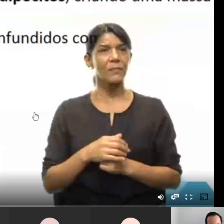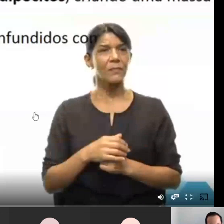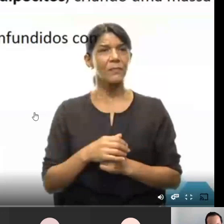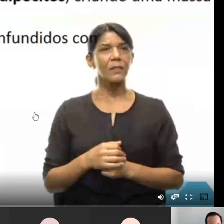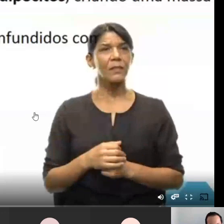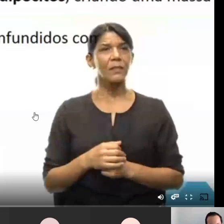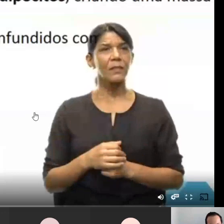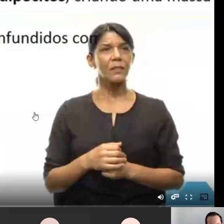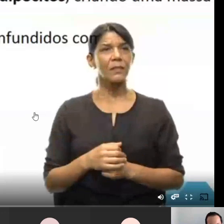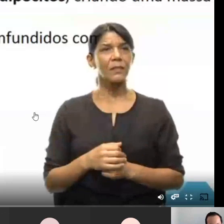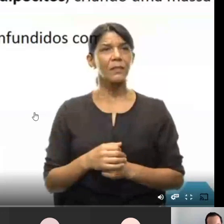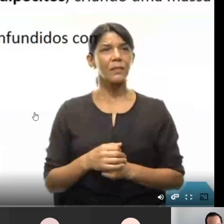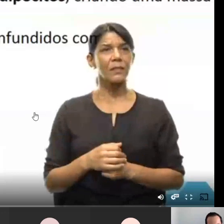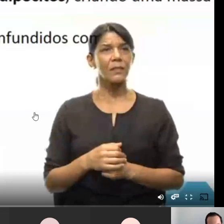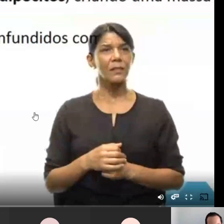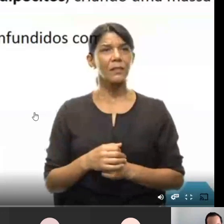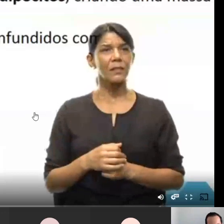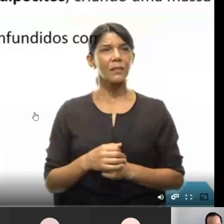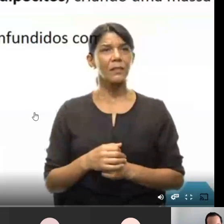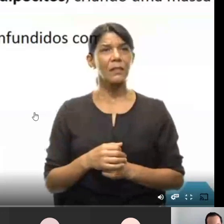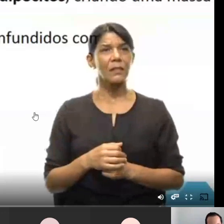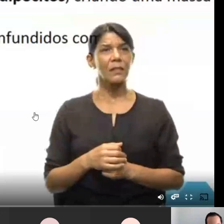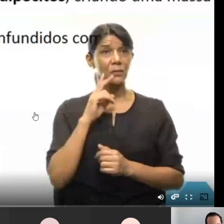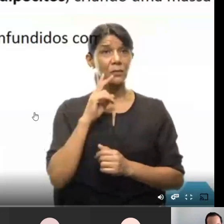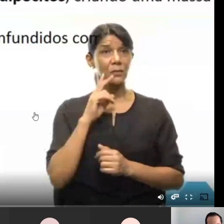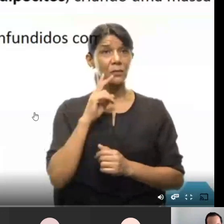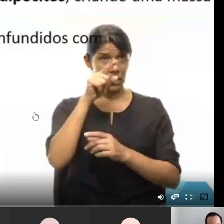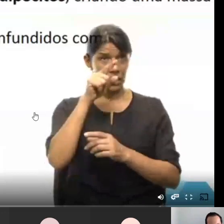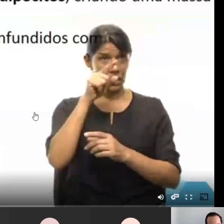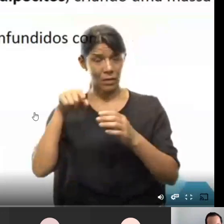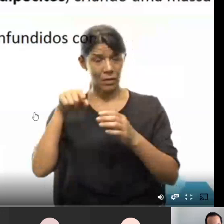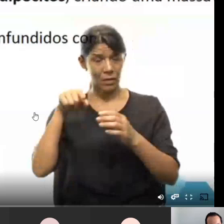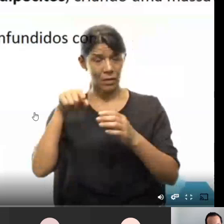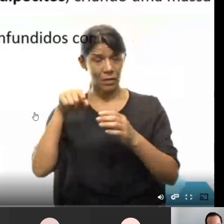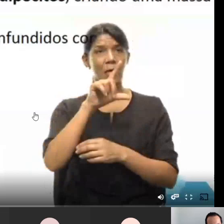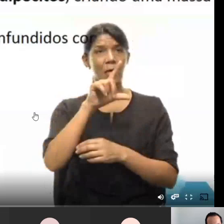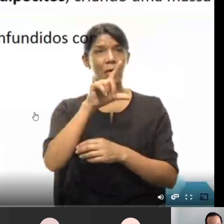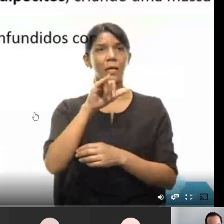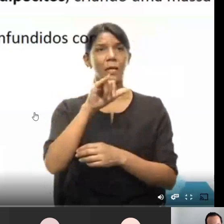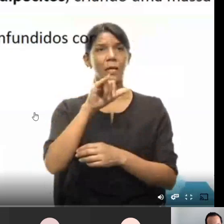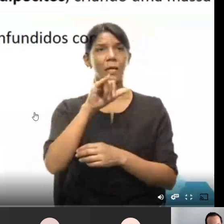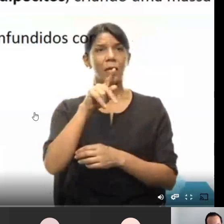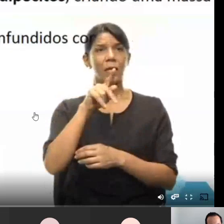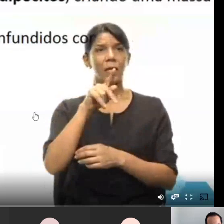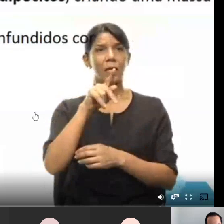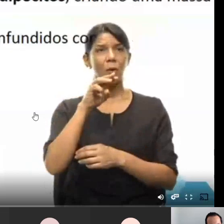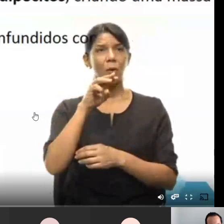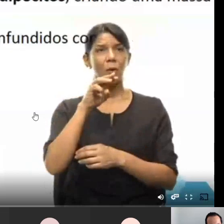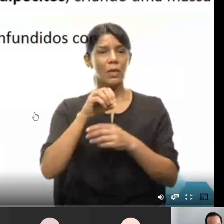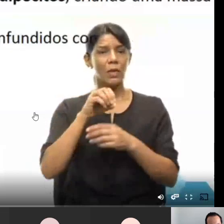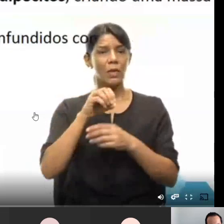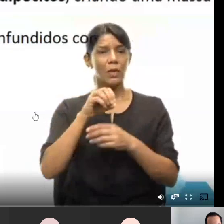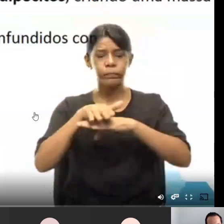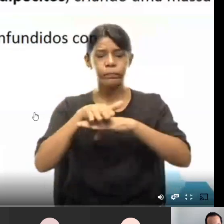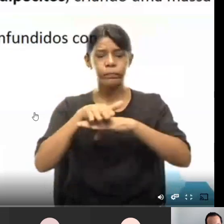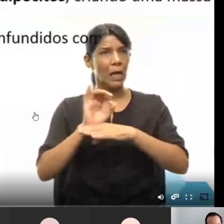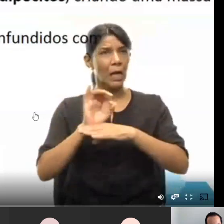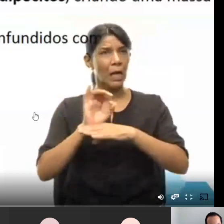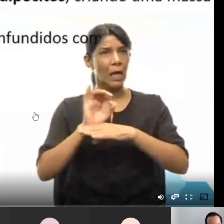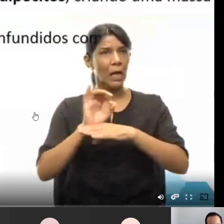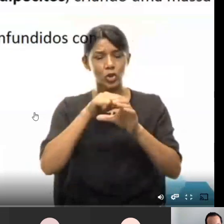lipoma muito bem delimitado, né? Veja que não há invasão dos tecidos adjacentes. É como